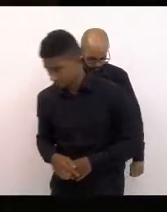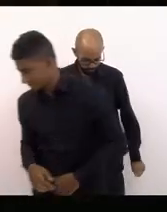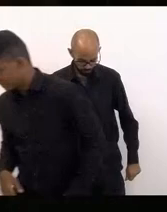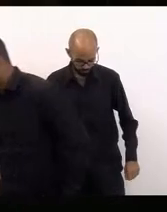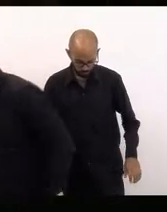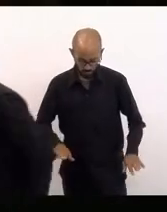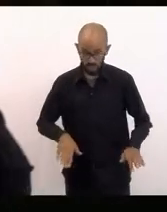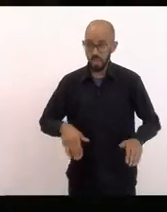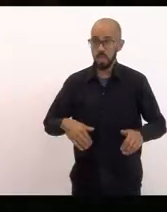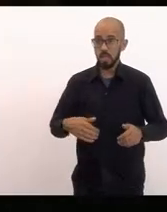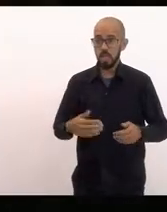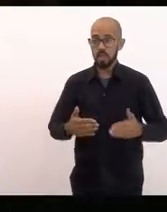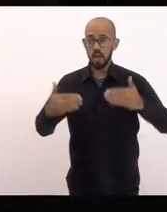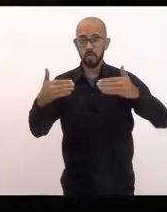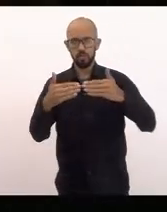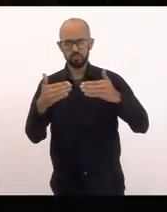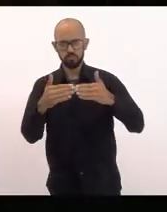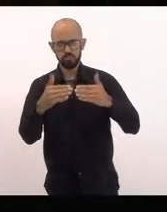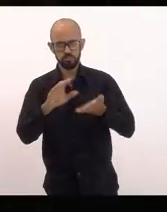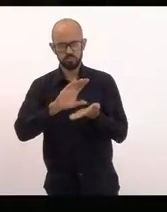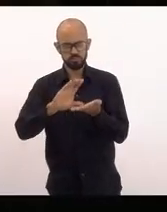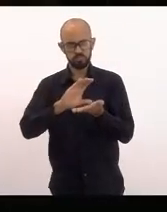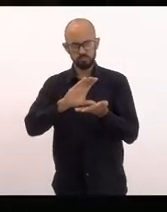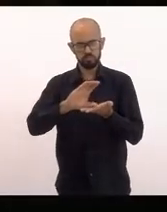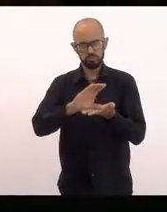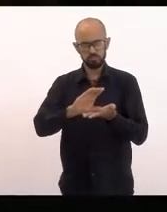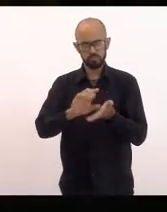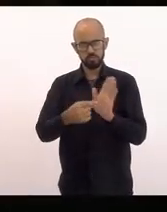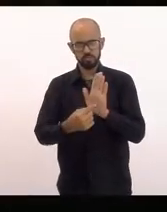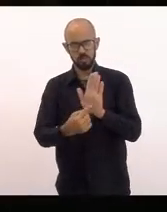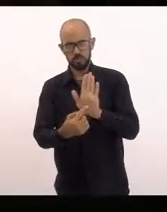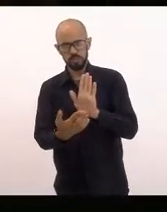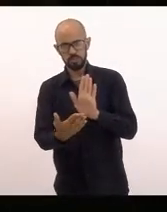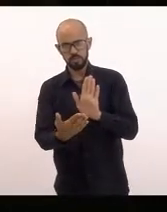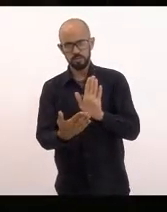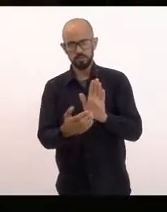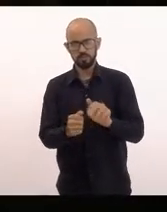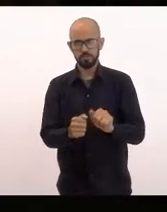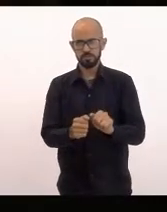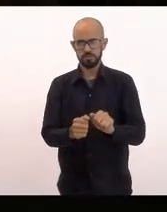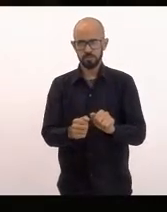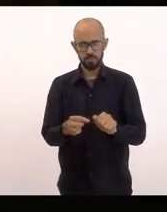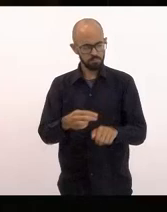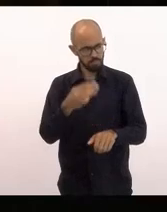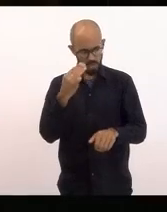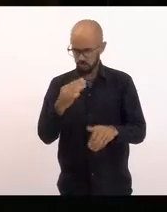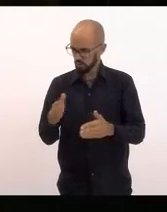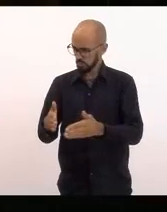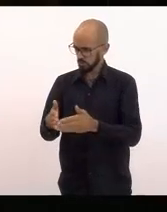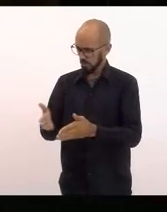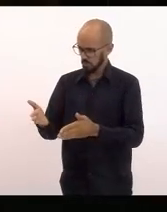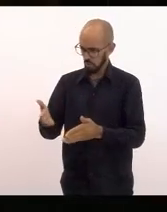a constitucionalidade se apresenta. Por outro lado, senhor presidente,